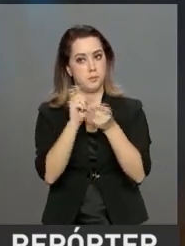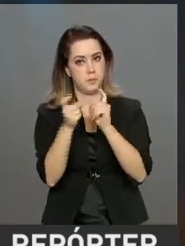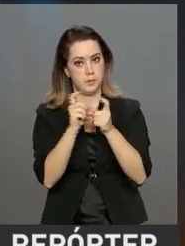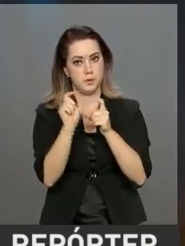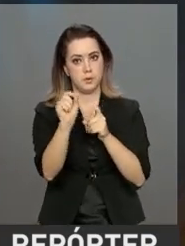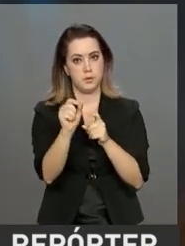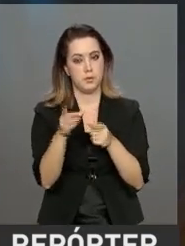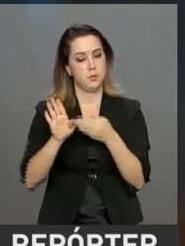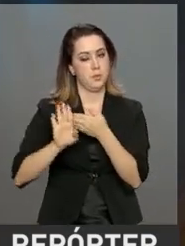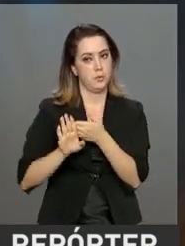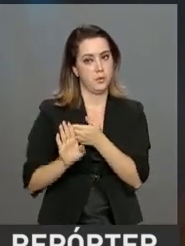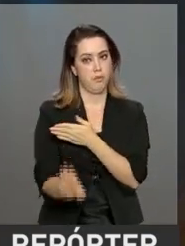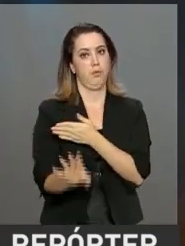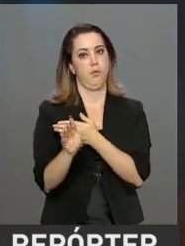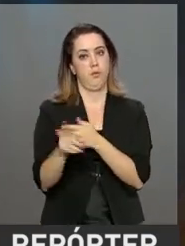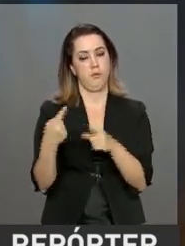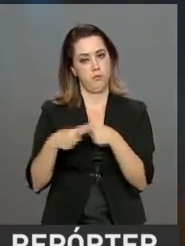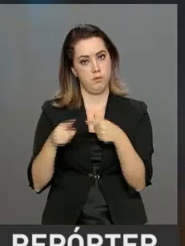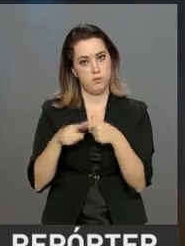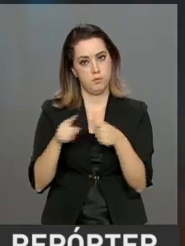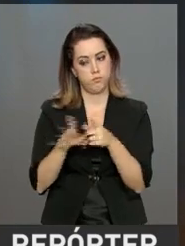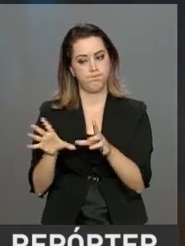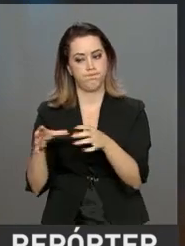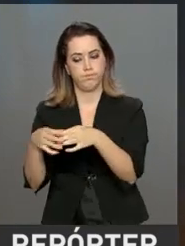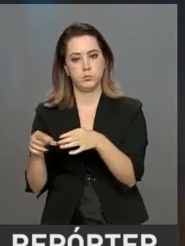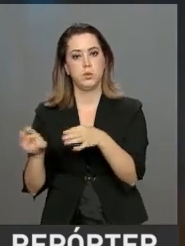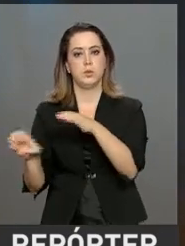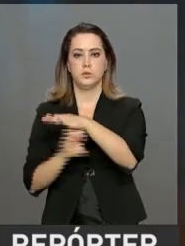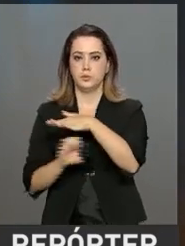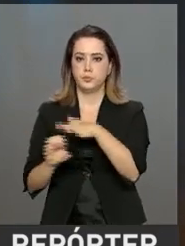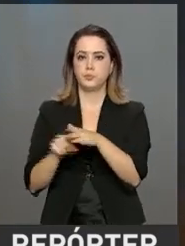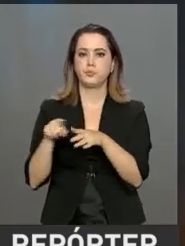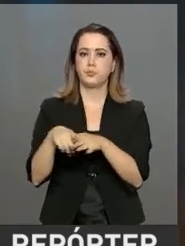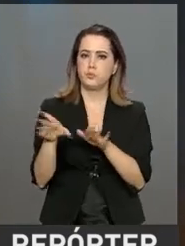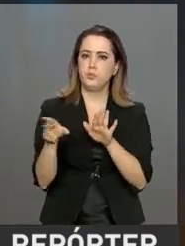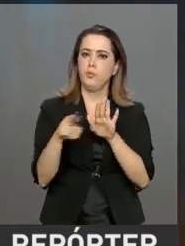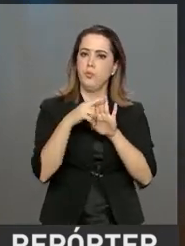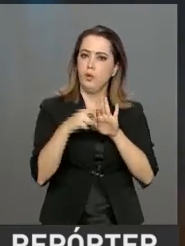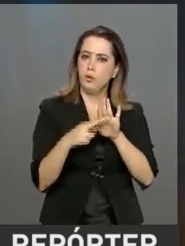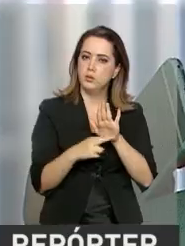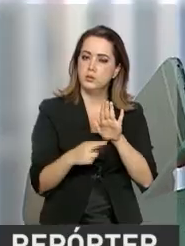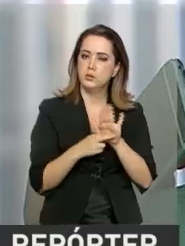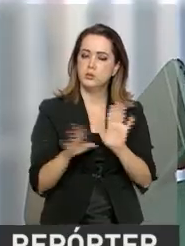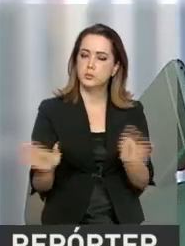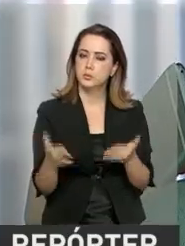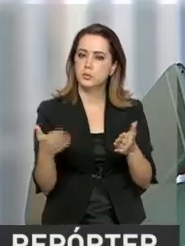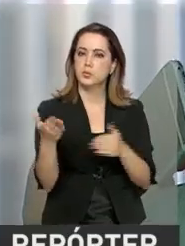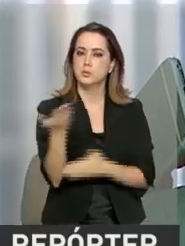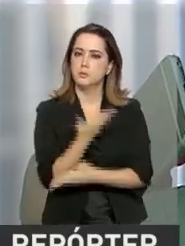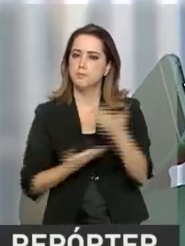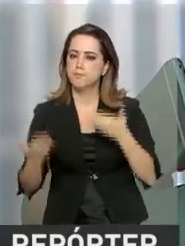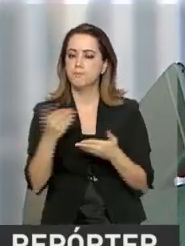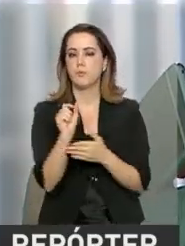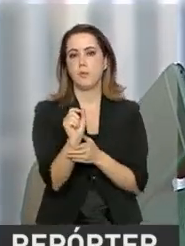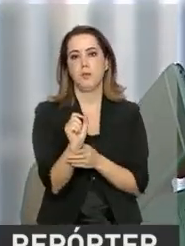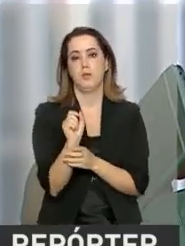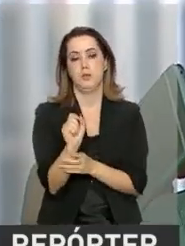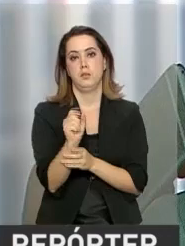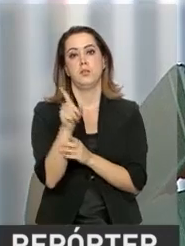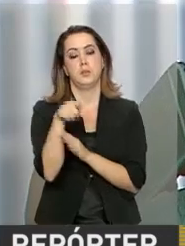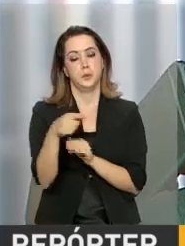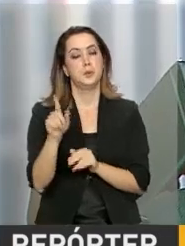de cartéis das concessões o governo quer criar regras específicas para estimular a concorrência é fundamental paraa